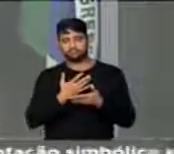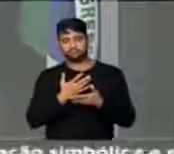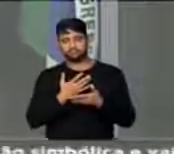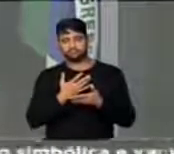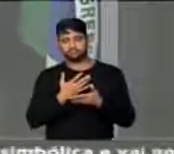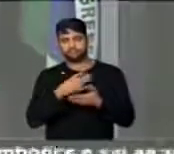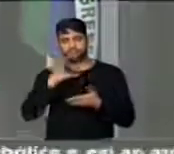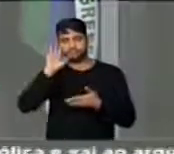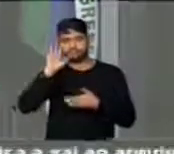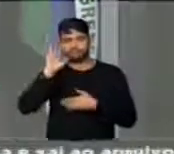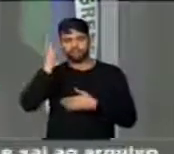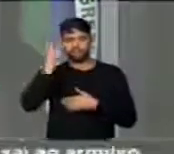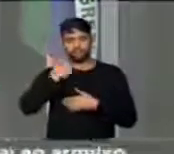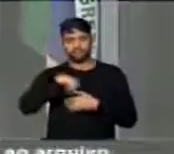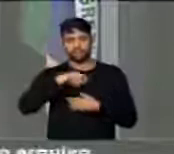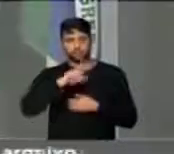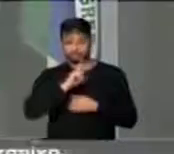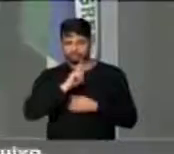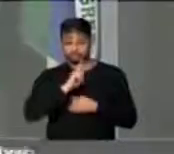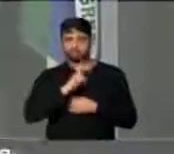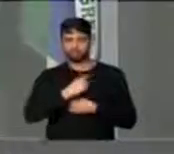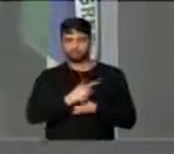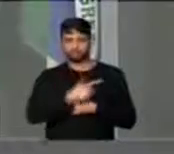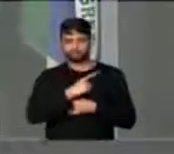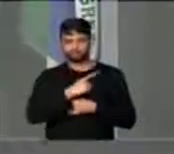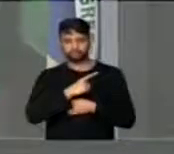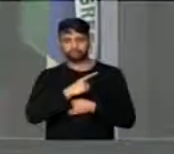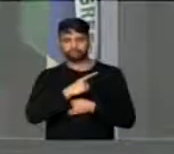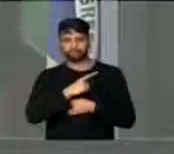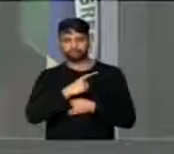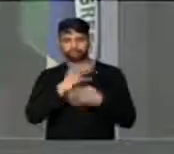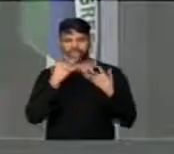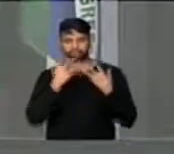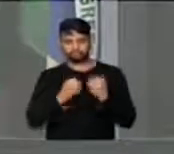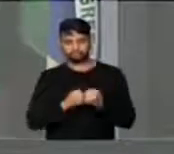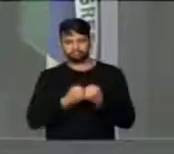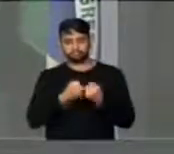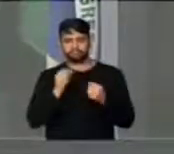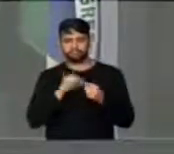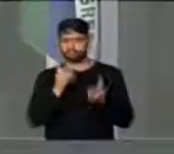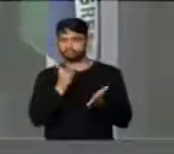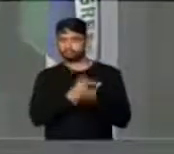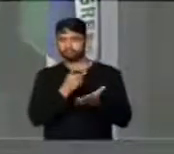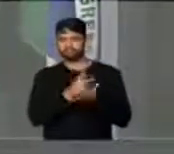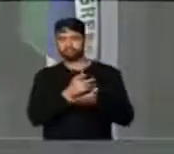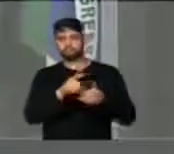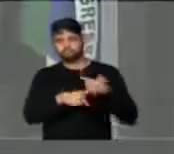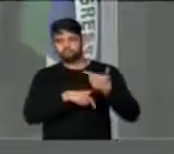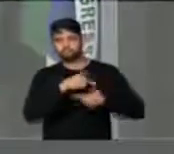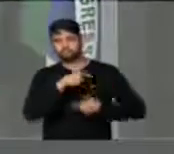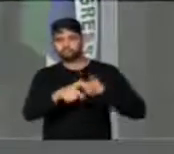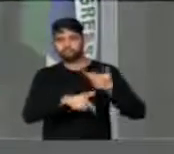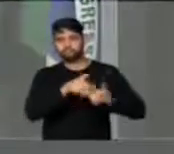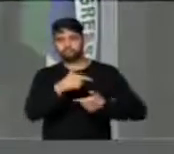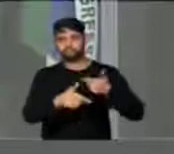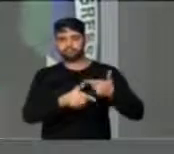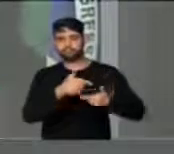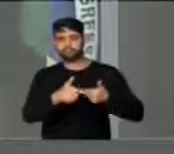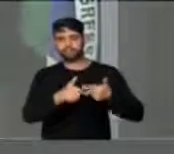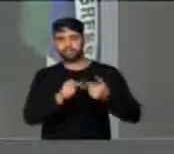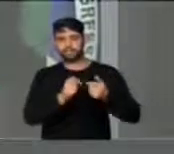é uma decisão que nós temos que acatar e continuar lutando para